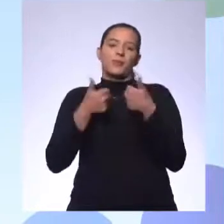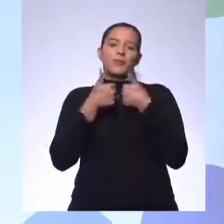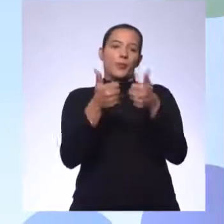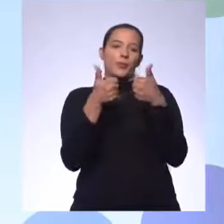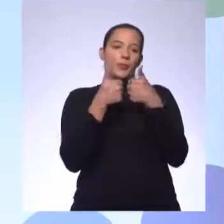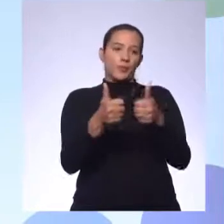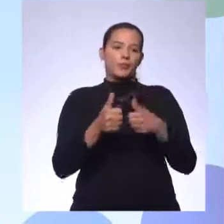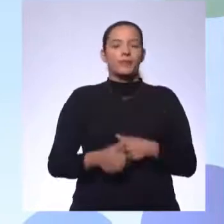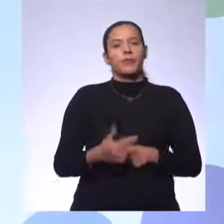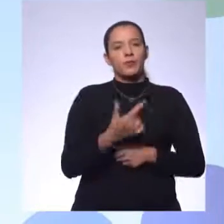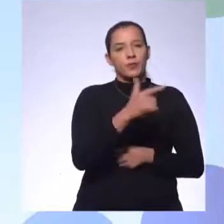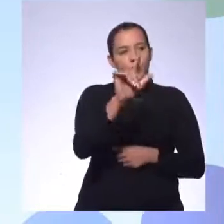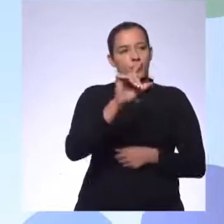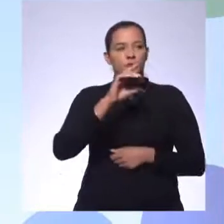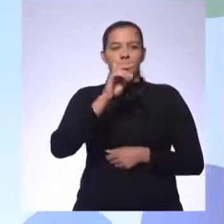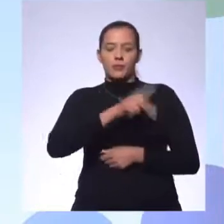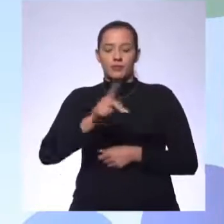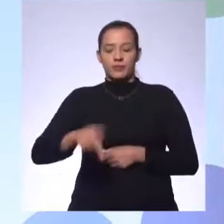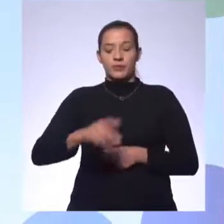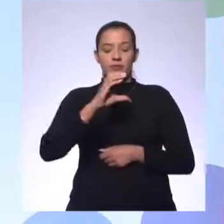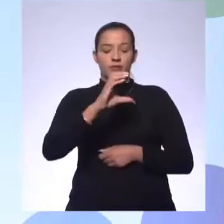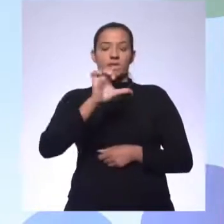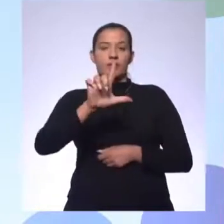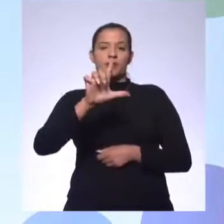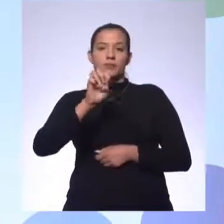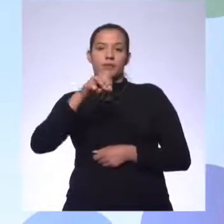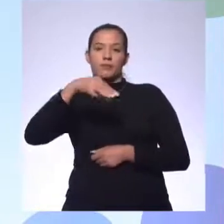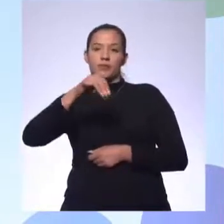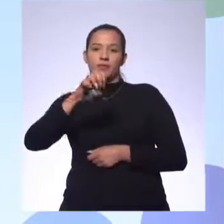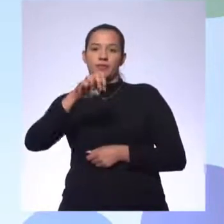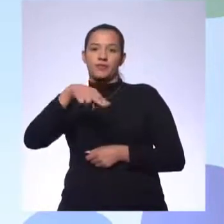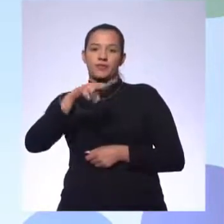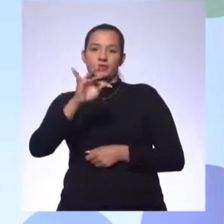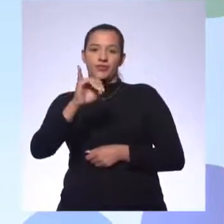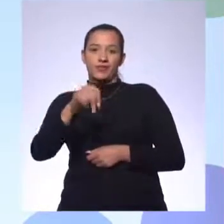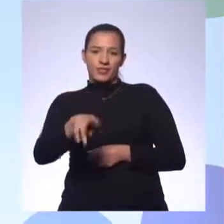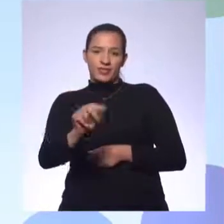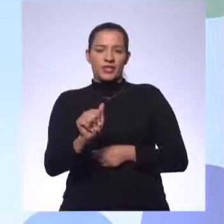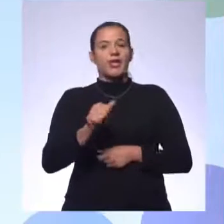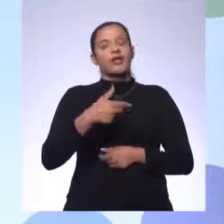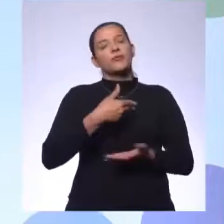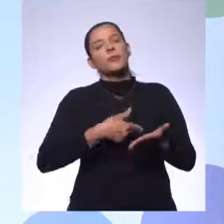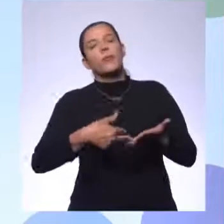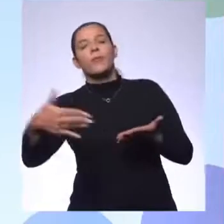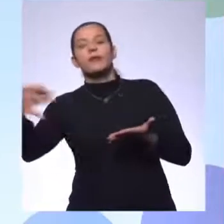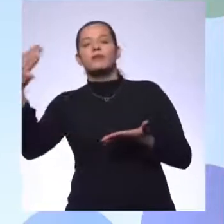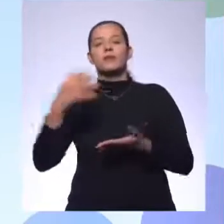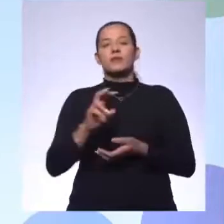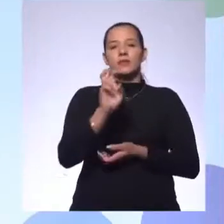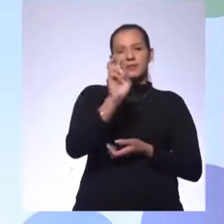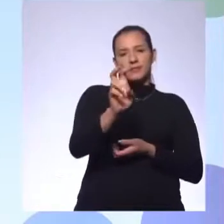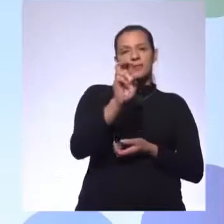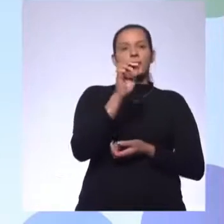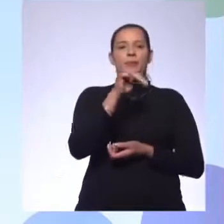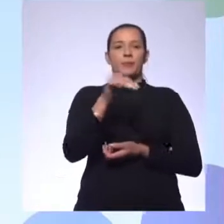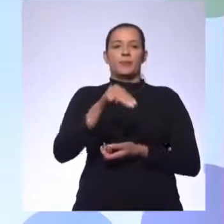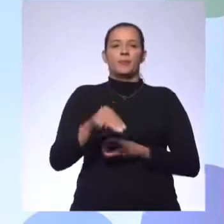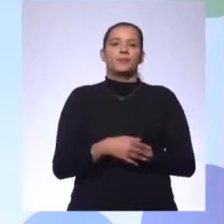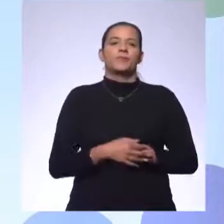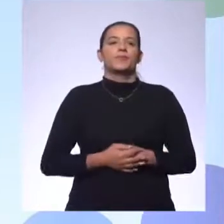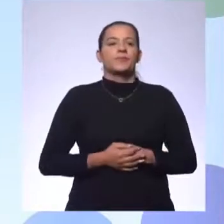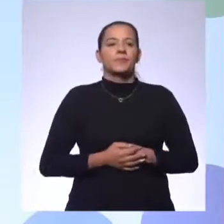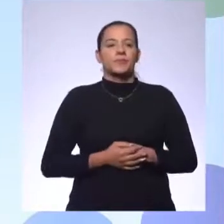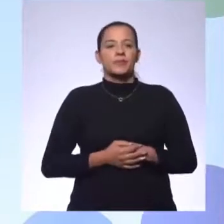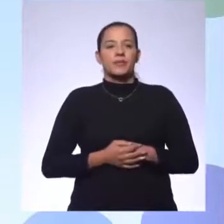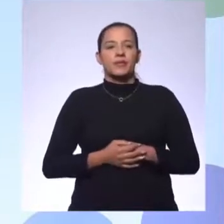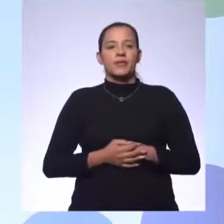A Clementina, a professora Clementina fala como se tudo passasse naqueles 5 minutos. E o Gilberto,